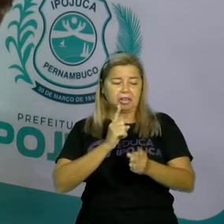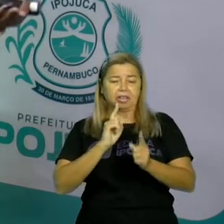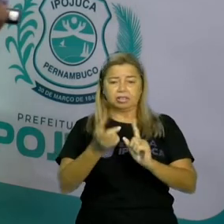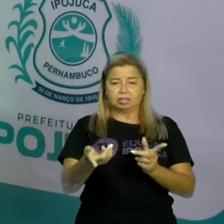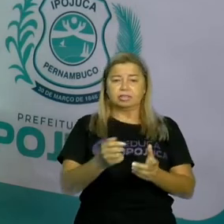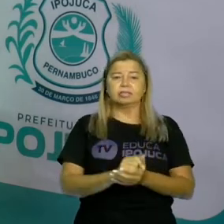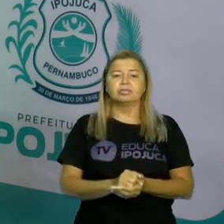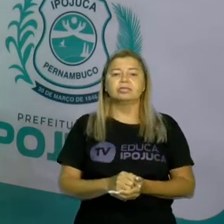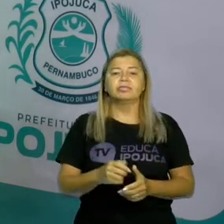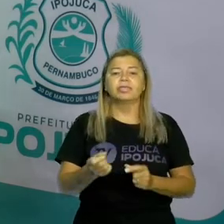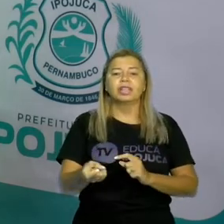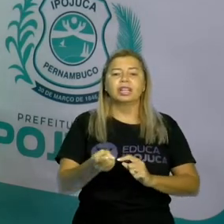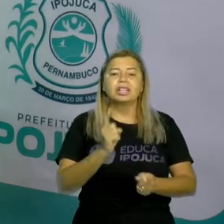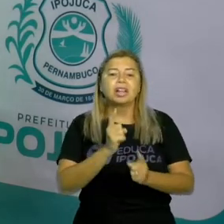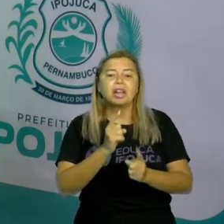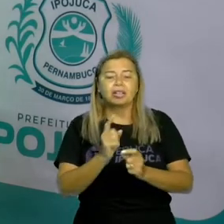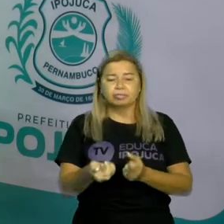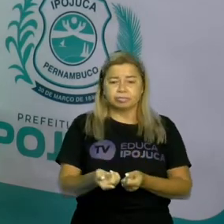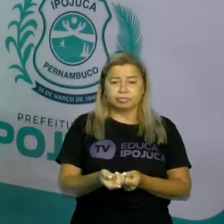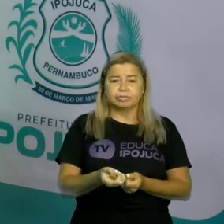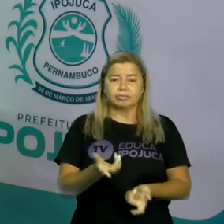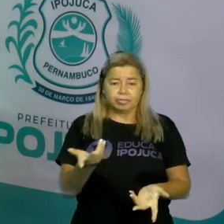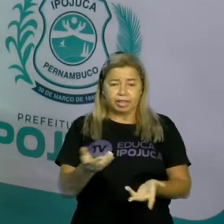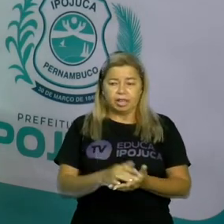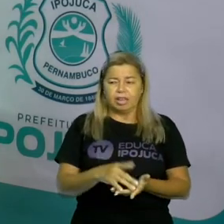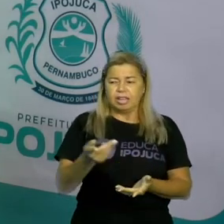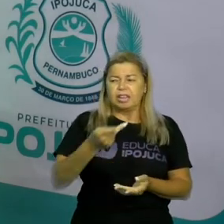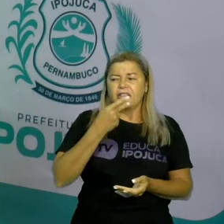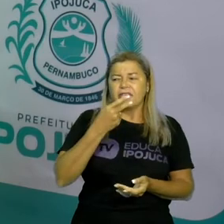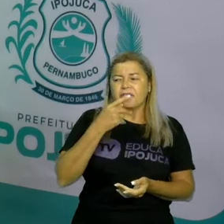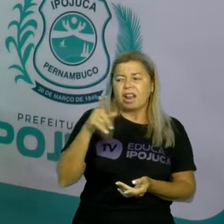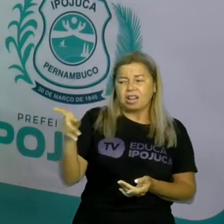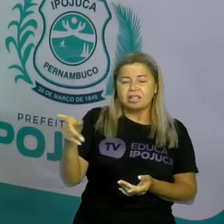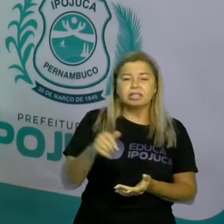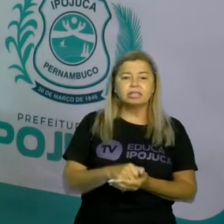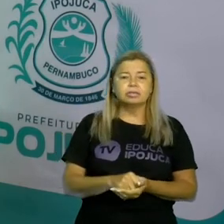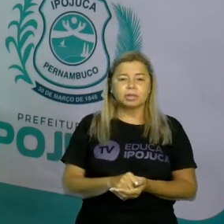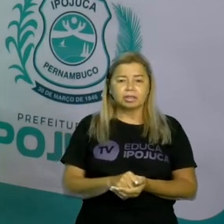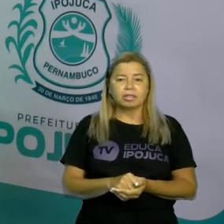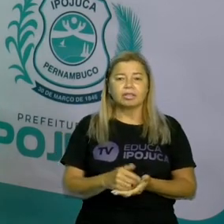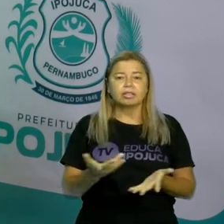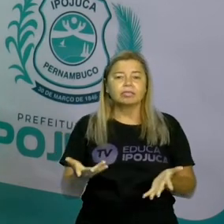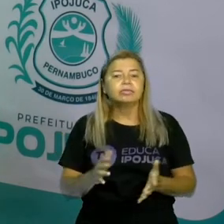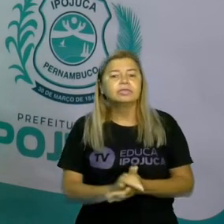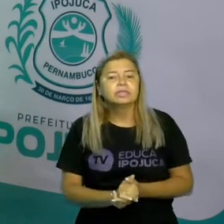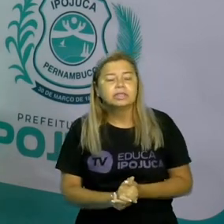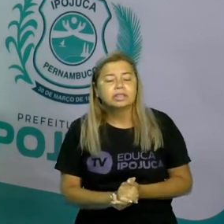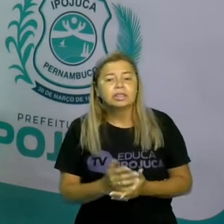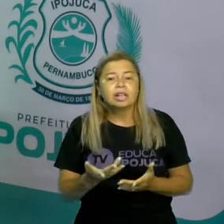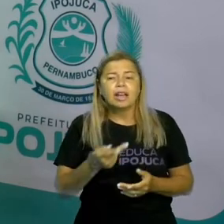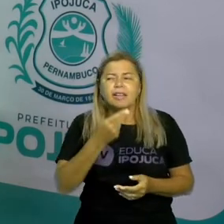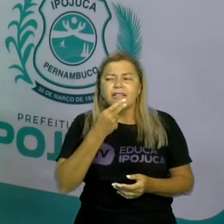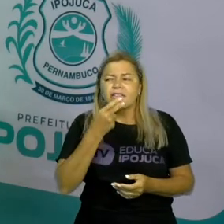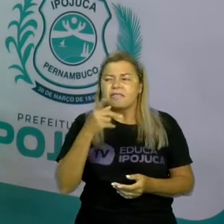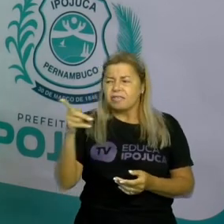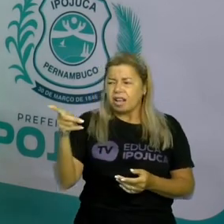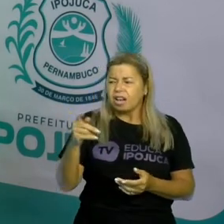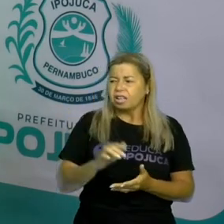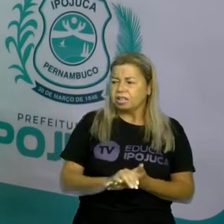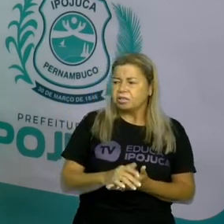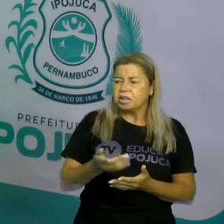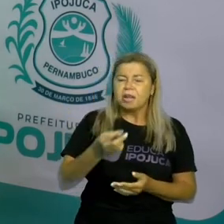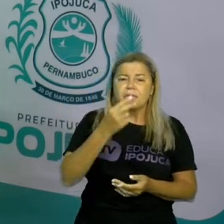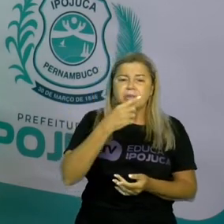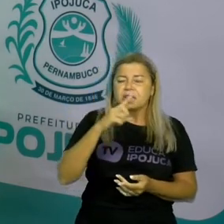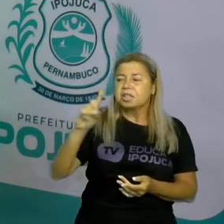está provocando, ele está soltando indiretas, ele está falando. Então está falando, está mandando bocas, é